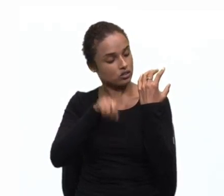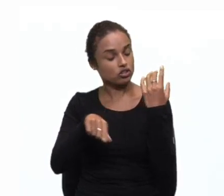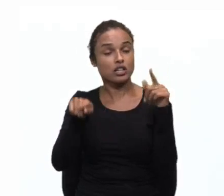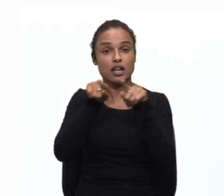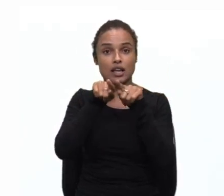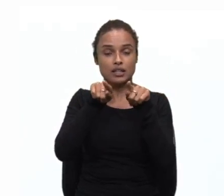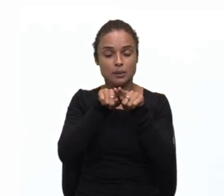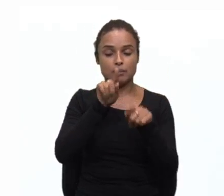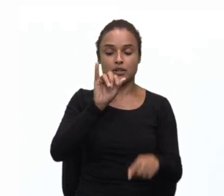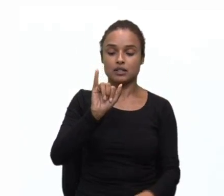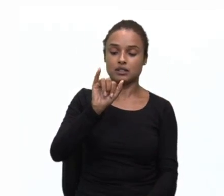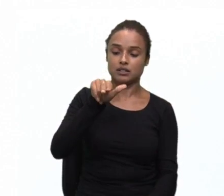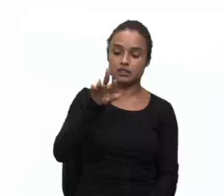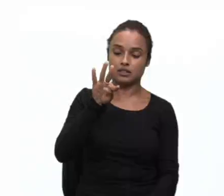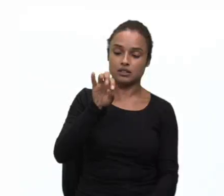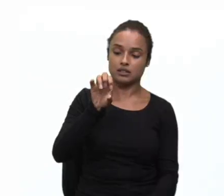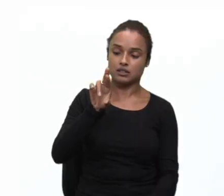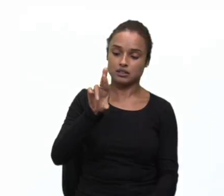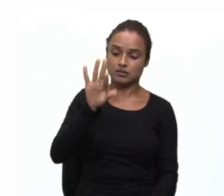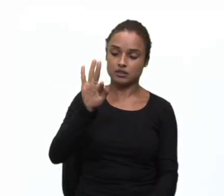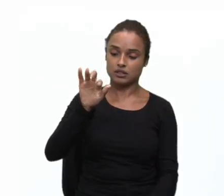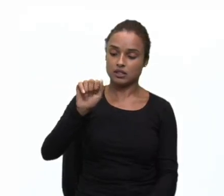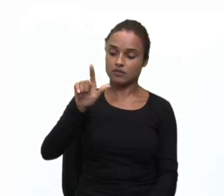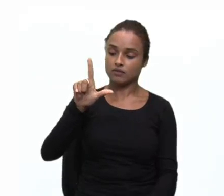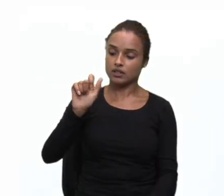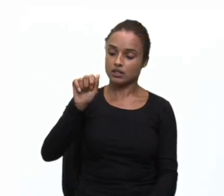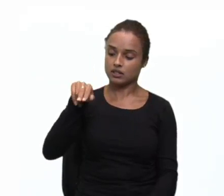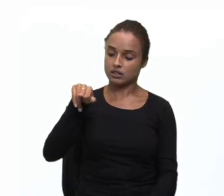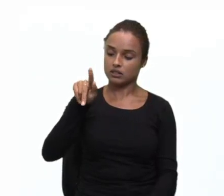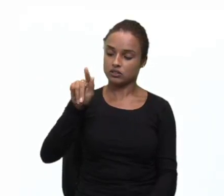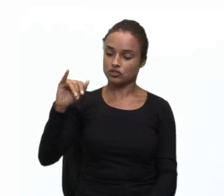interfalângicas, ok? Articulações